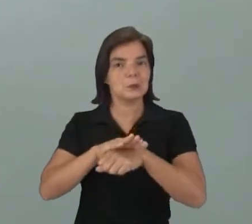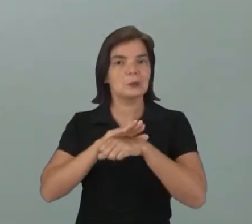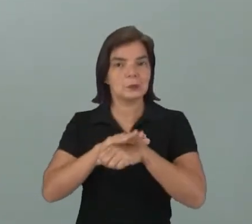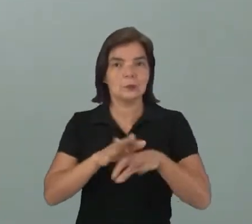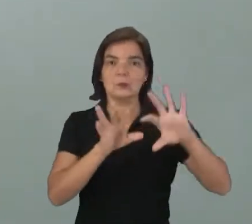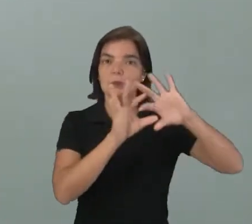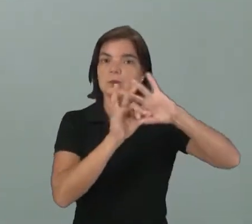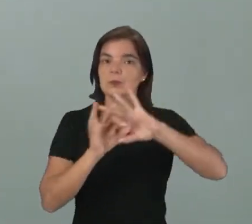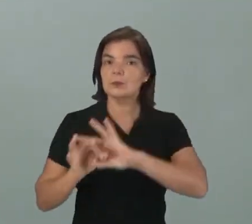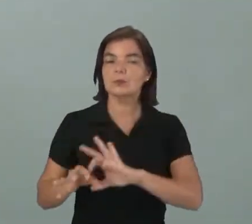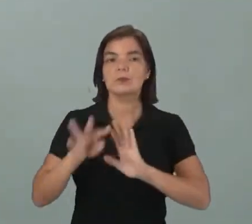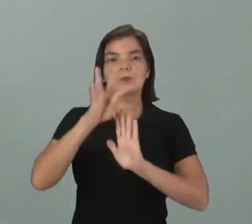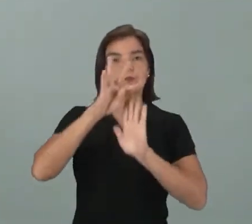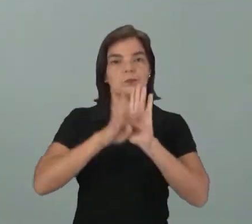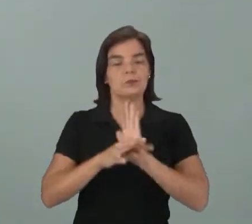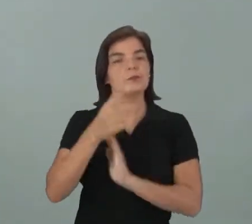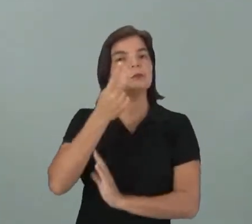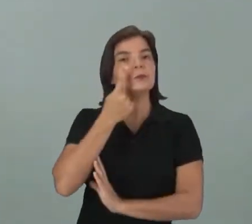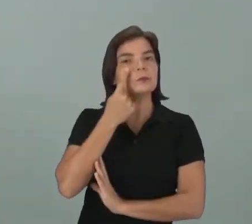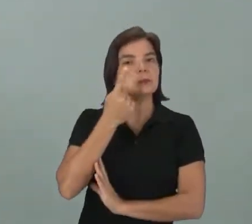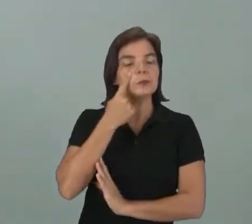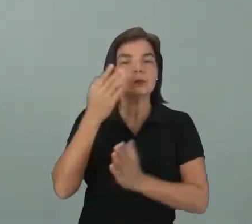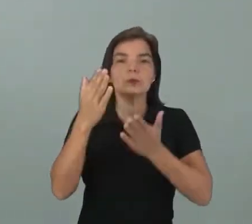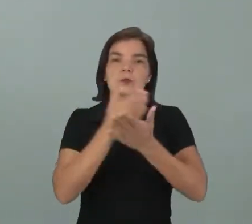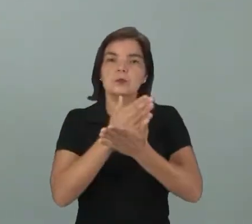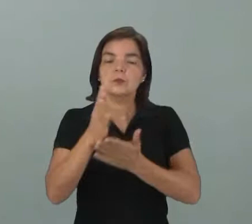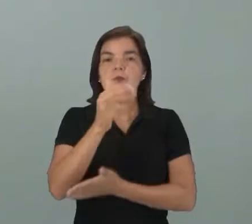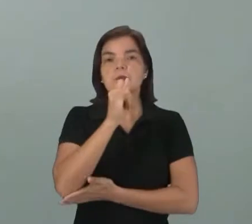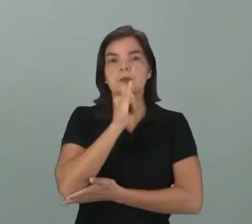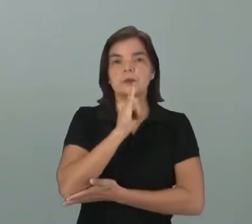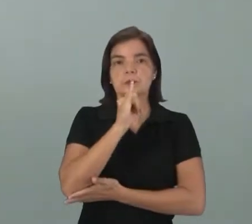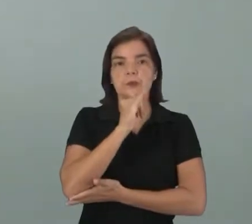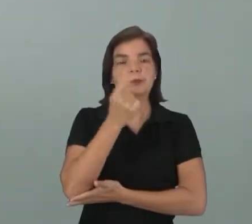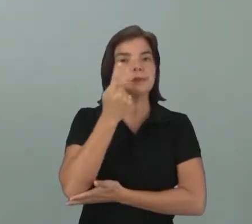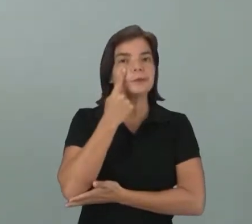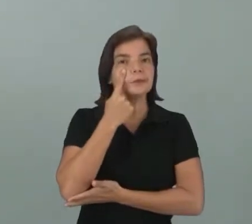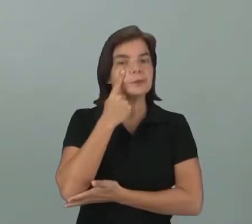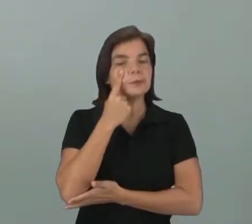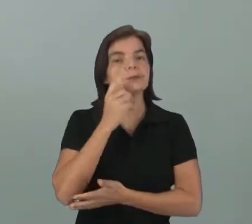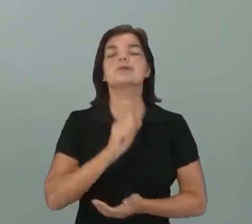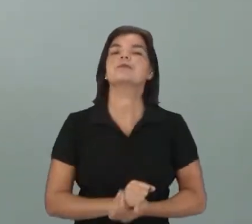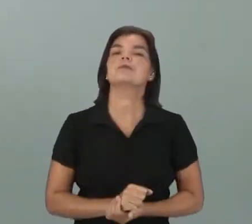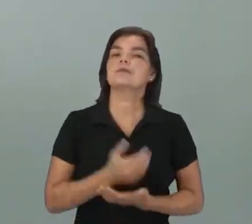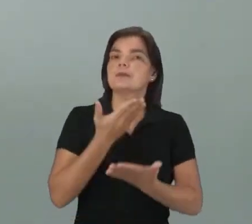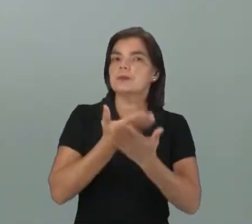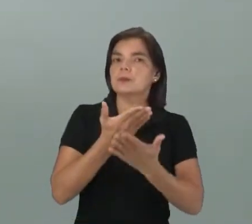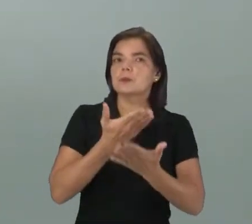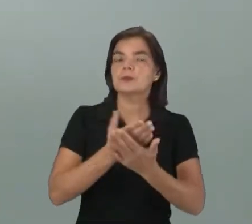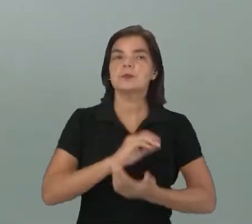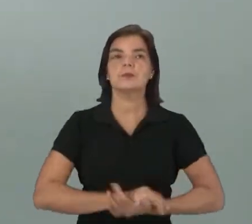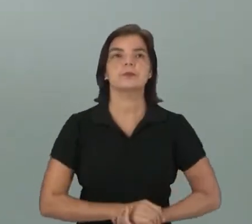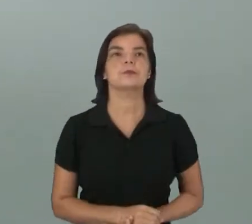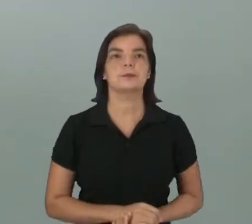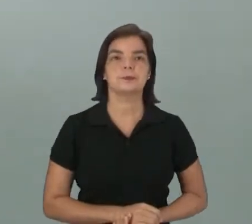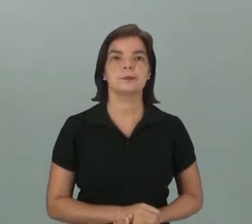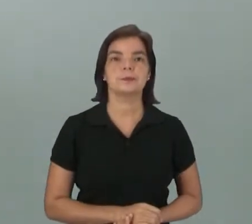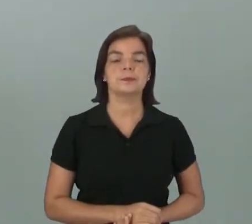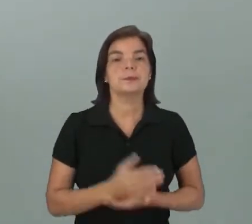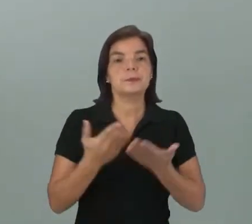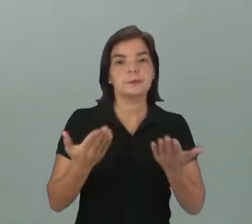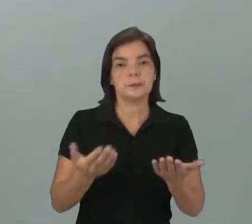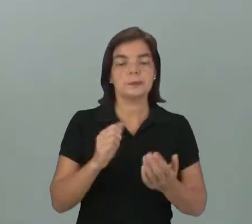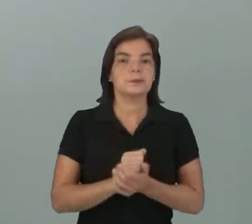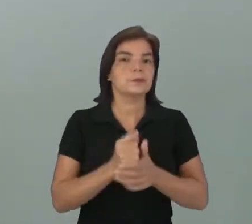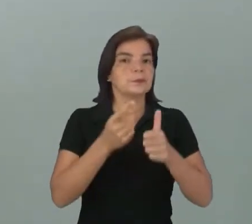para a coesão textual, verificando alguns exemplos. Vamos seguindo com esta aula.